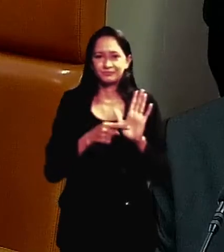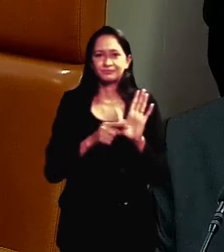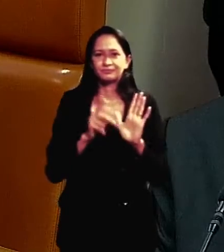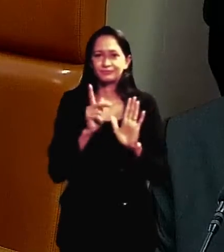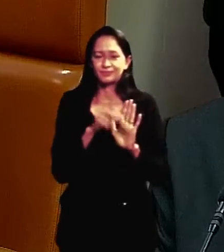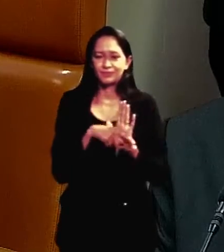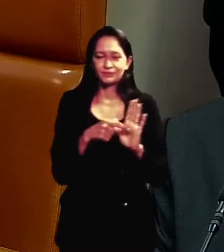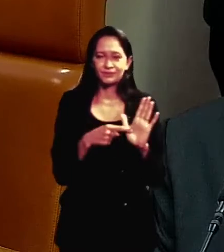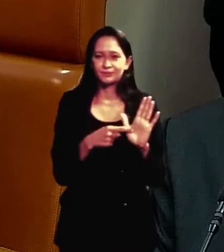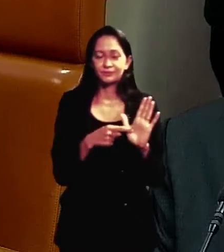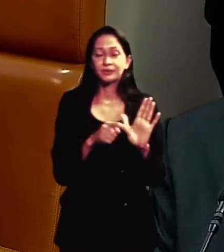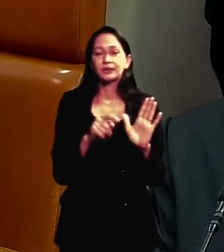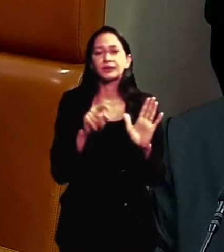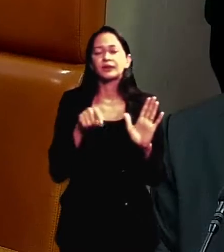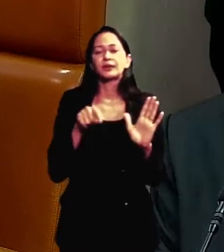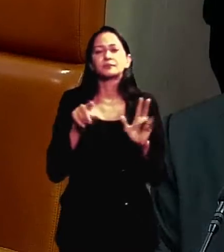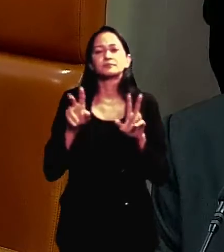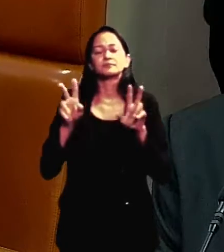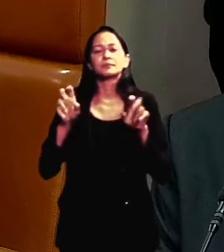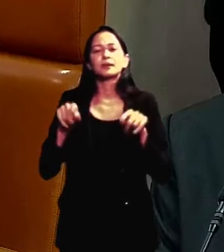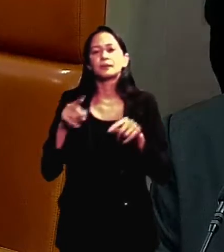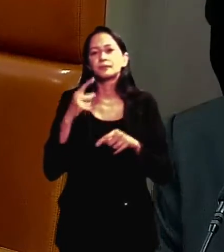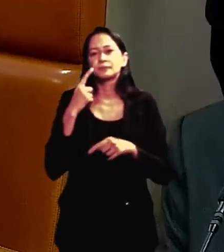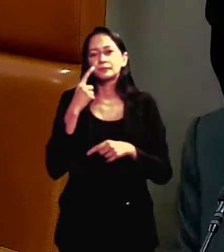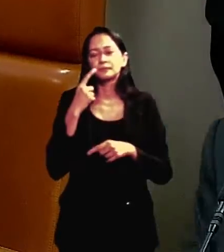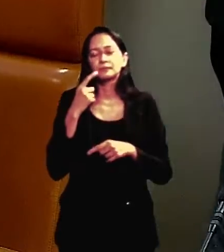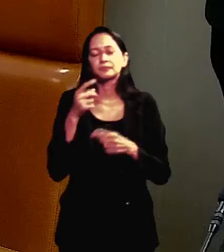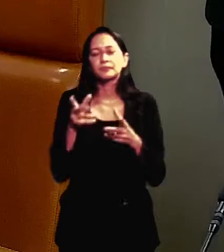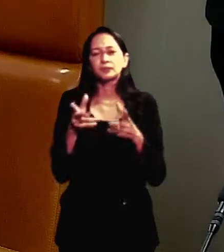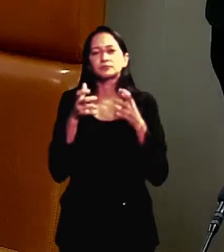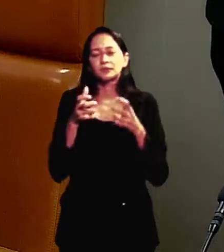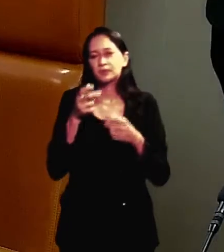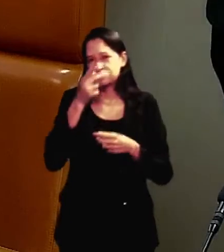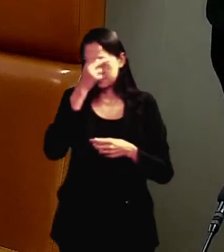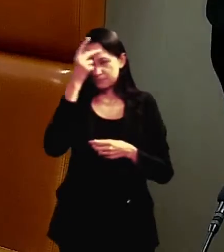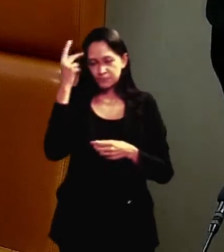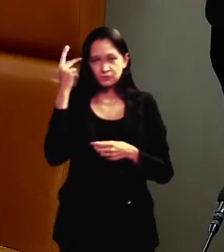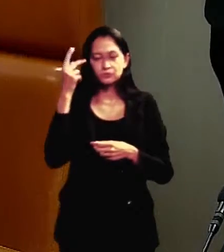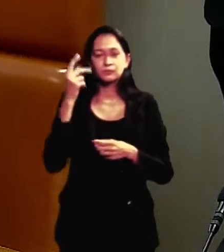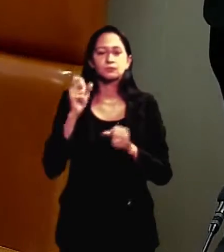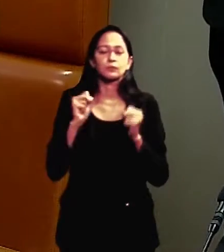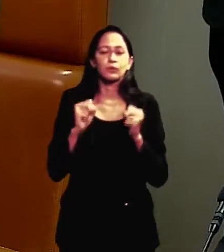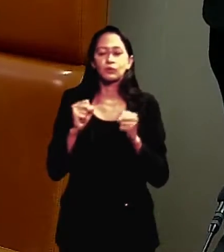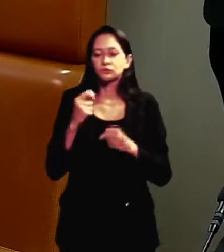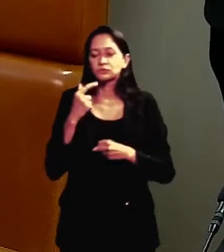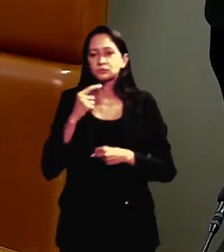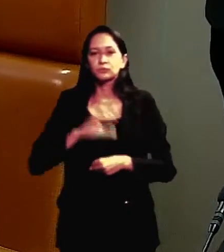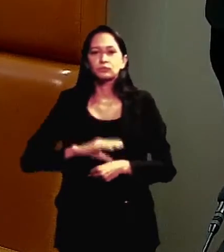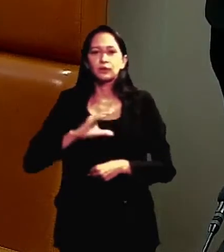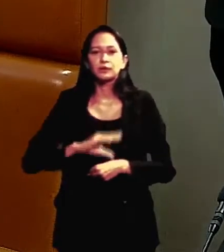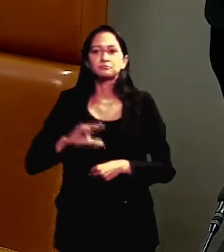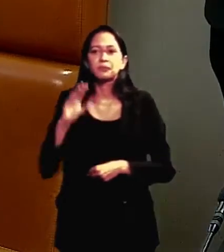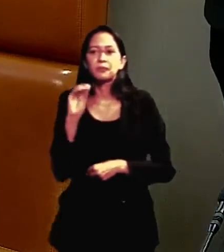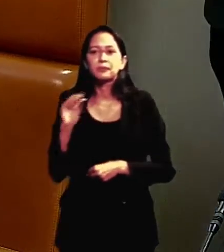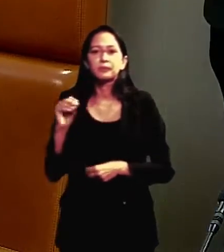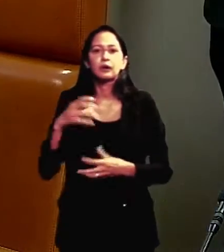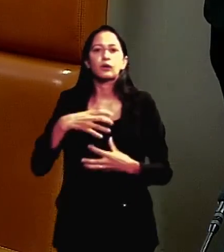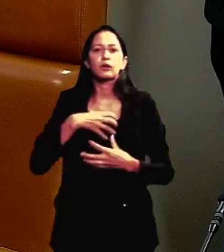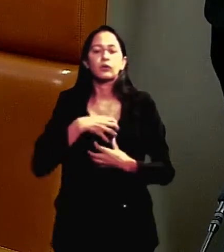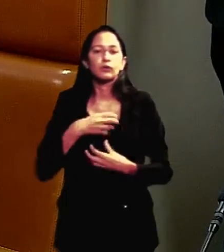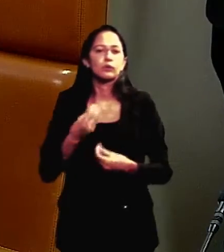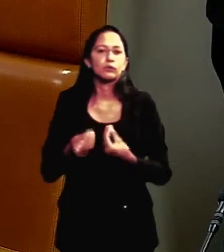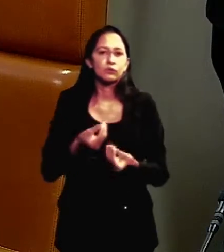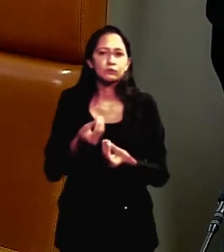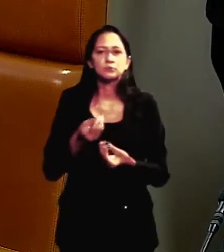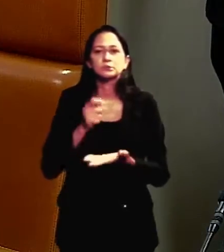projeto, que é da percepção mesmo de como é que as pessoas devem usar a língua portuguesa, né?